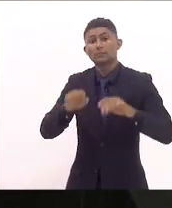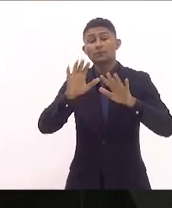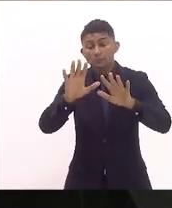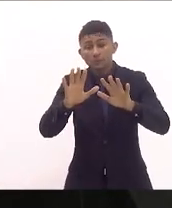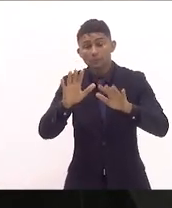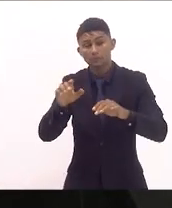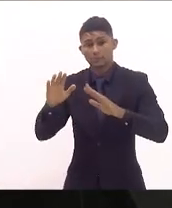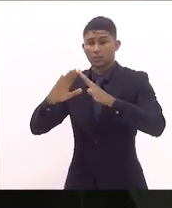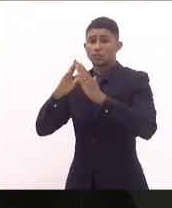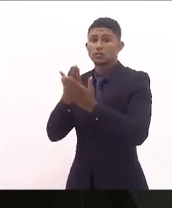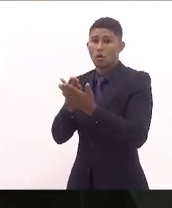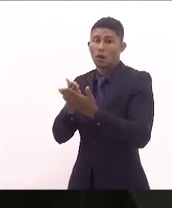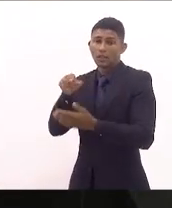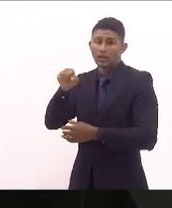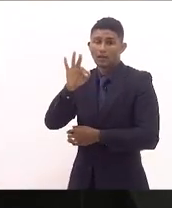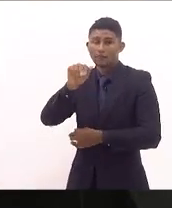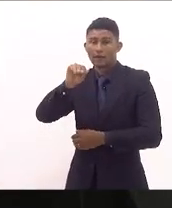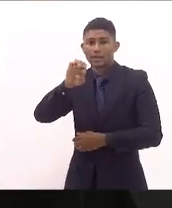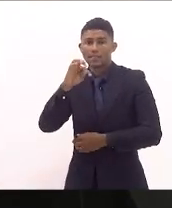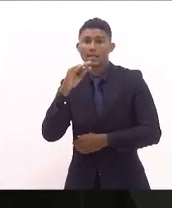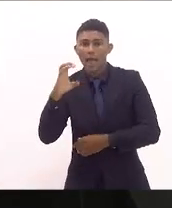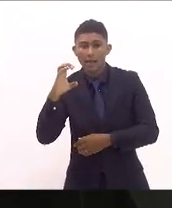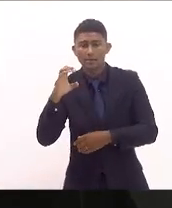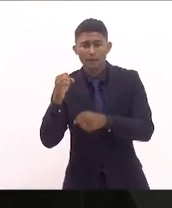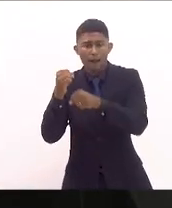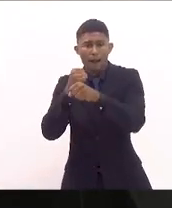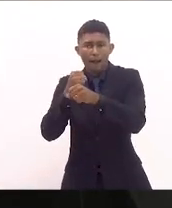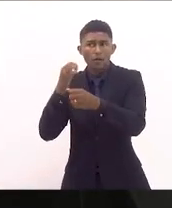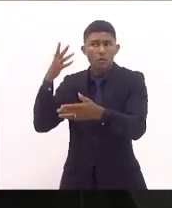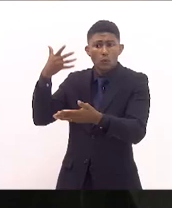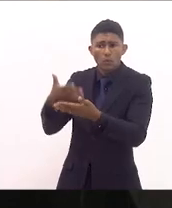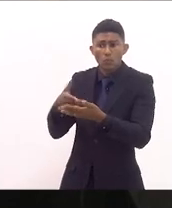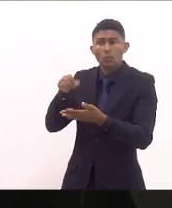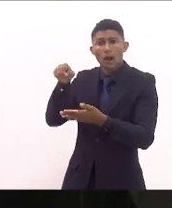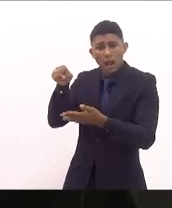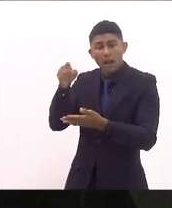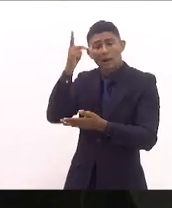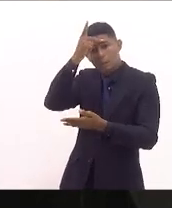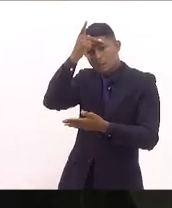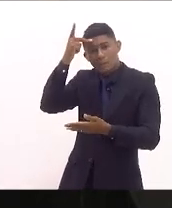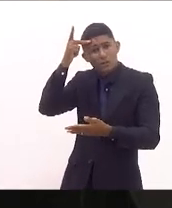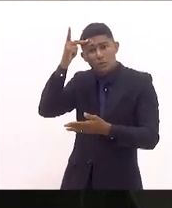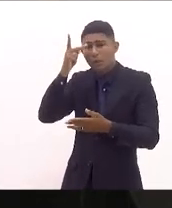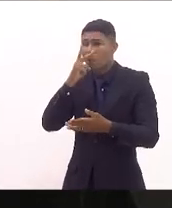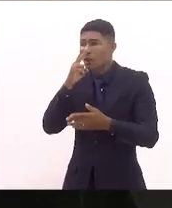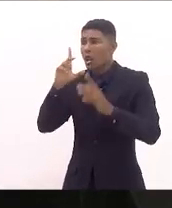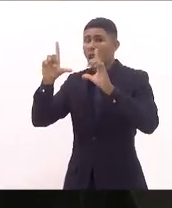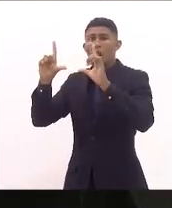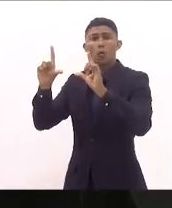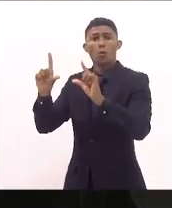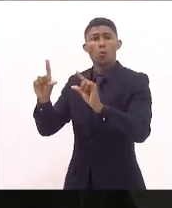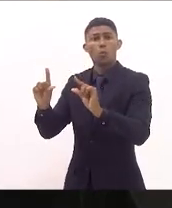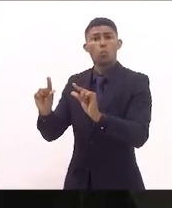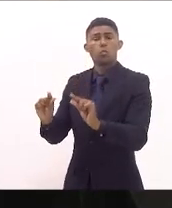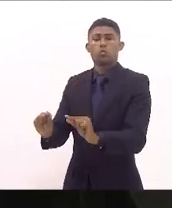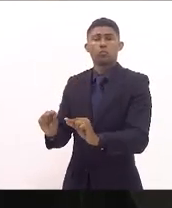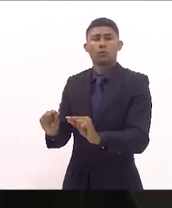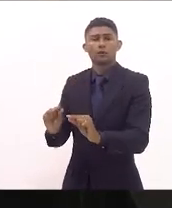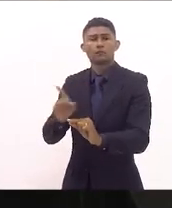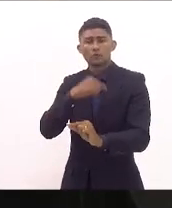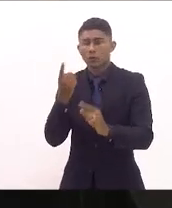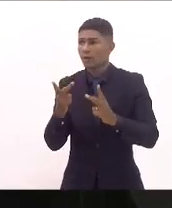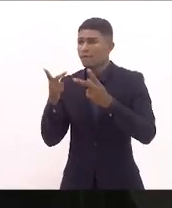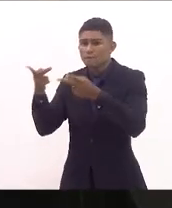últimos anos está passando por um processo brutal de juaze amento a nossa equipe tem feito visitas a diversas unidades e o que a gente tem visto